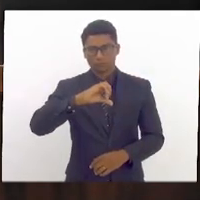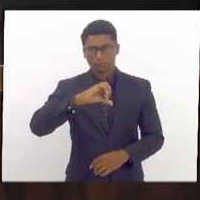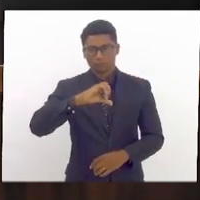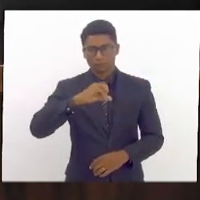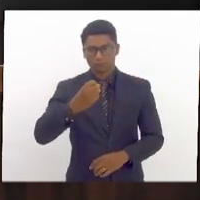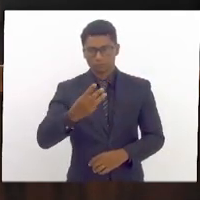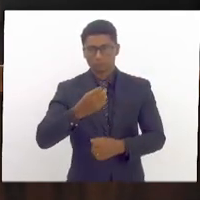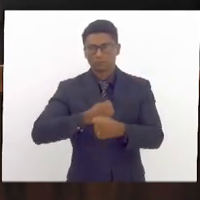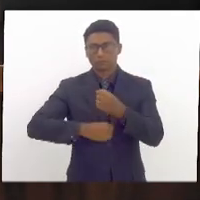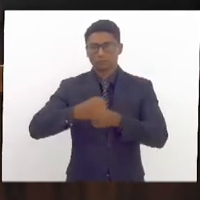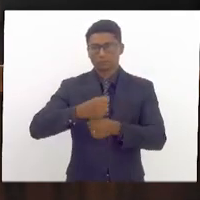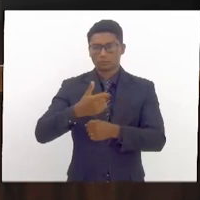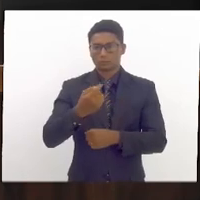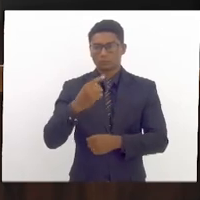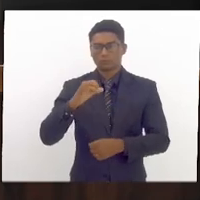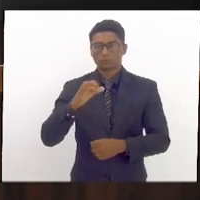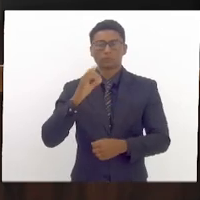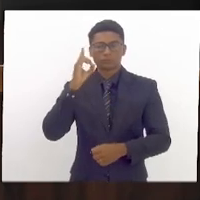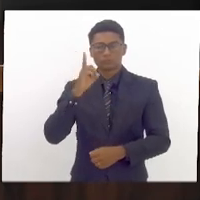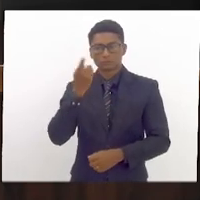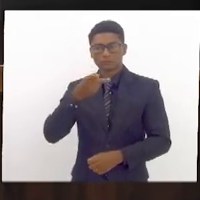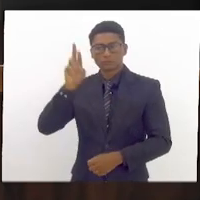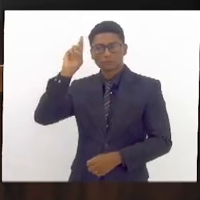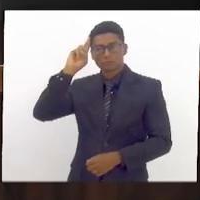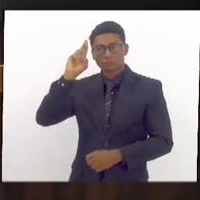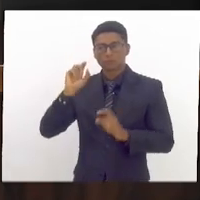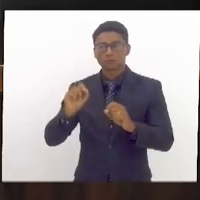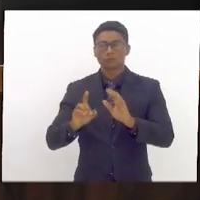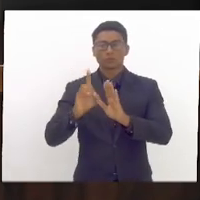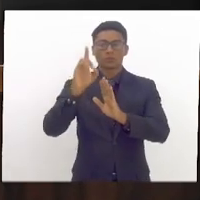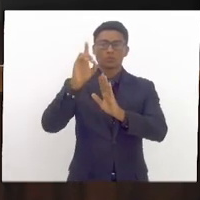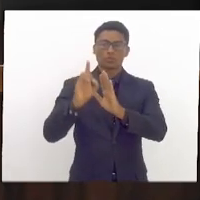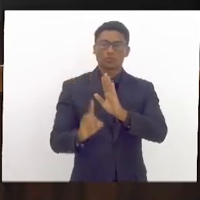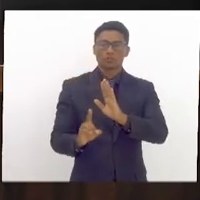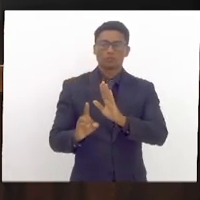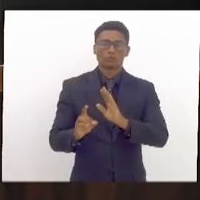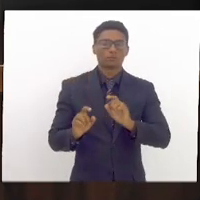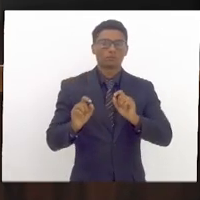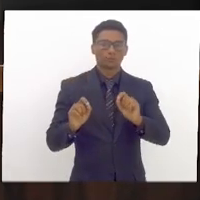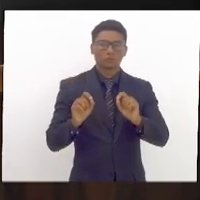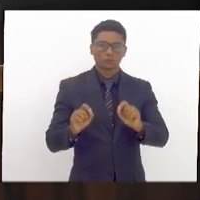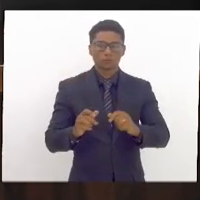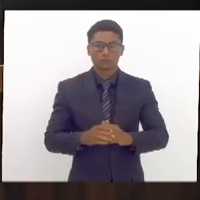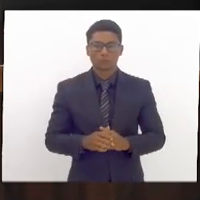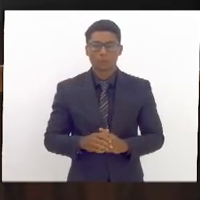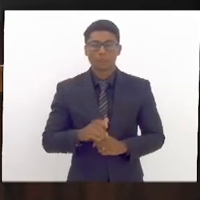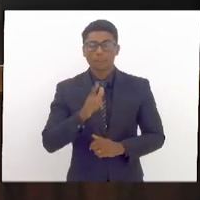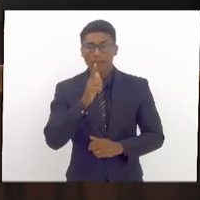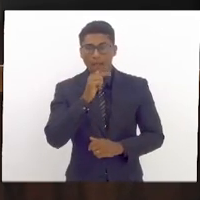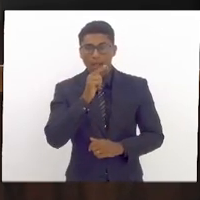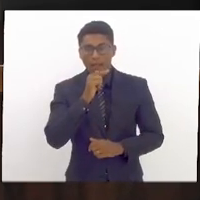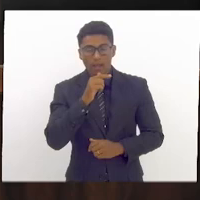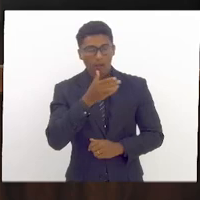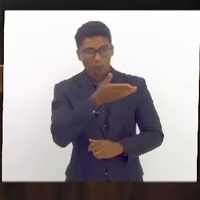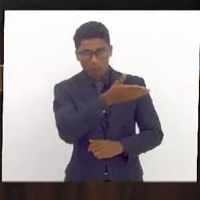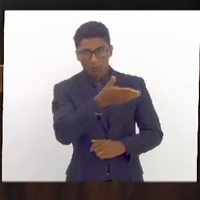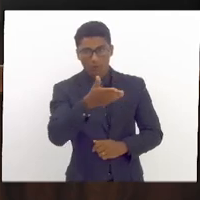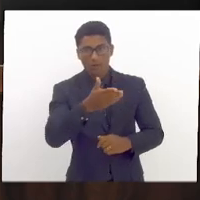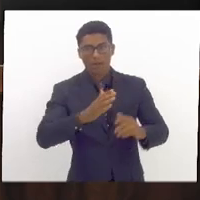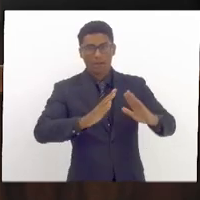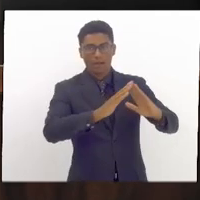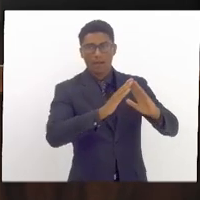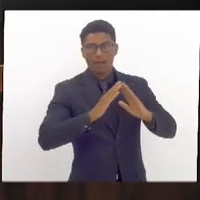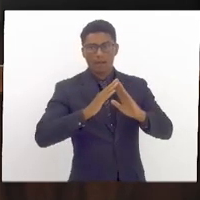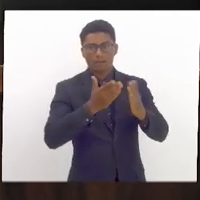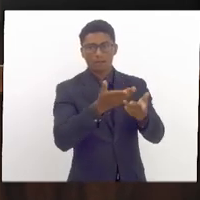793/2019, de autoria do deputado Rosenberg Reis, que assegura o direito à continuidade do fornecimento de água às famílias com crianças com deficiência,